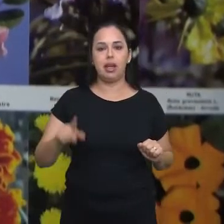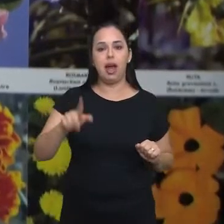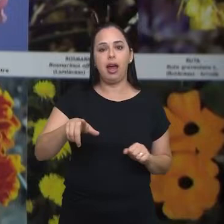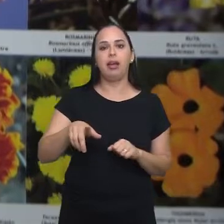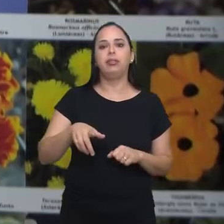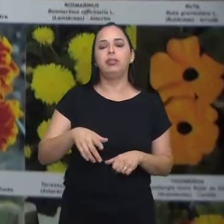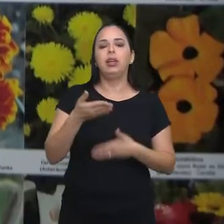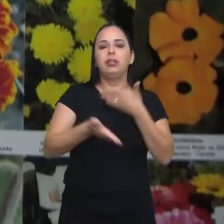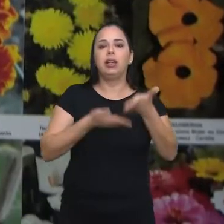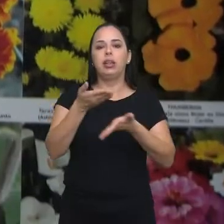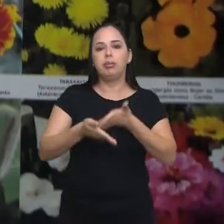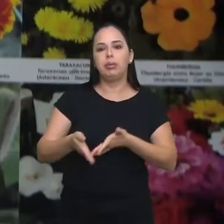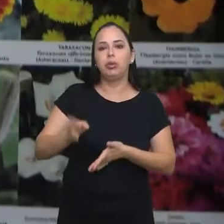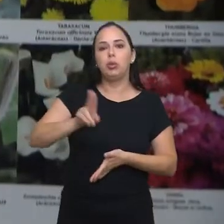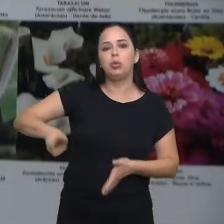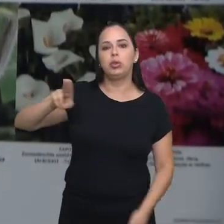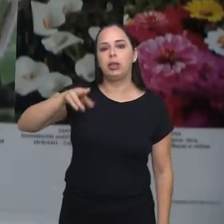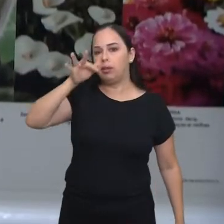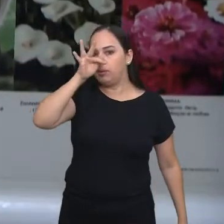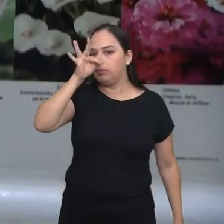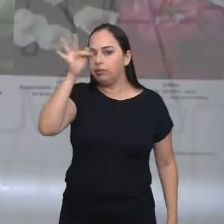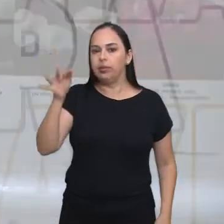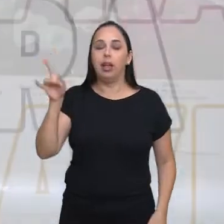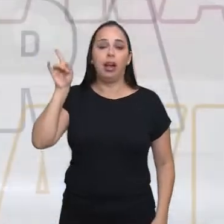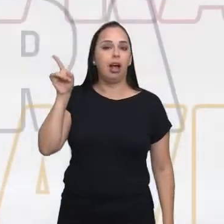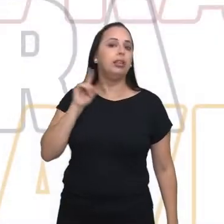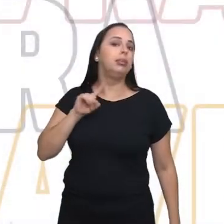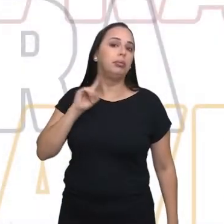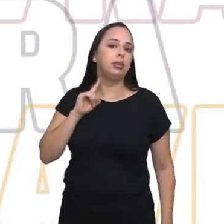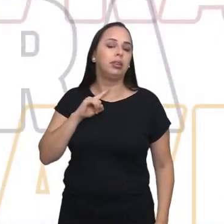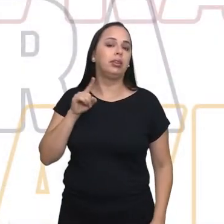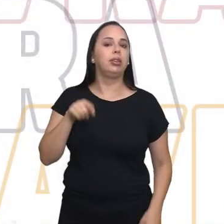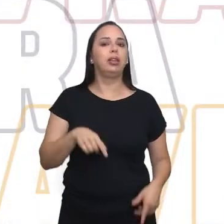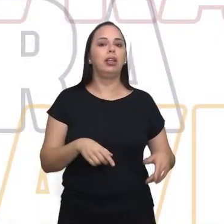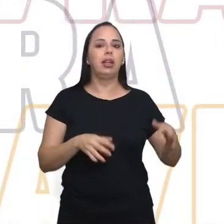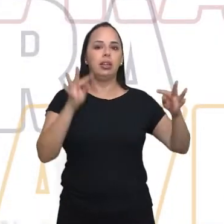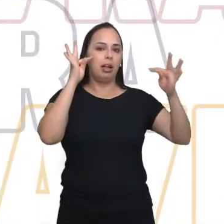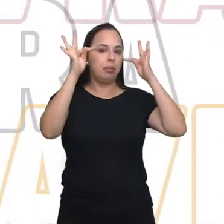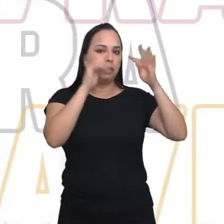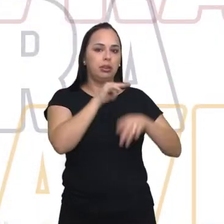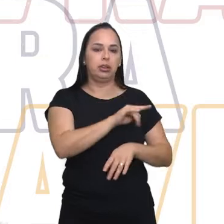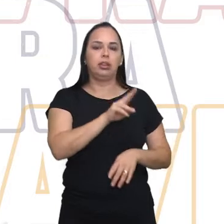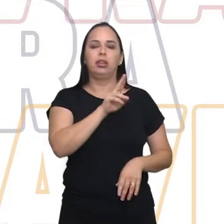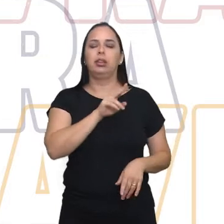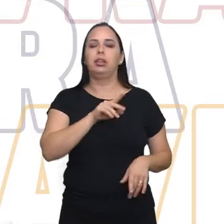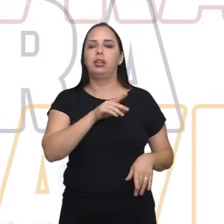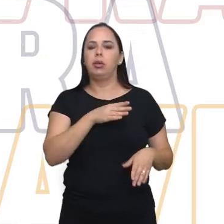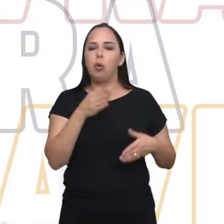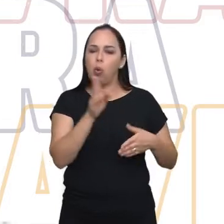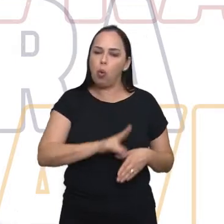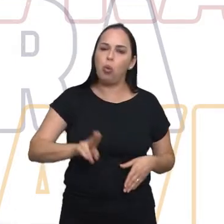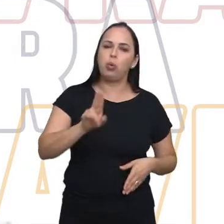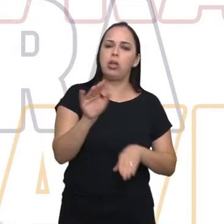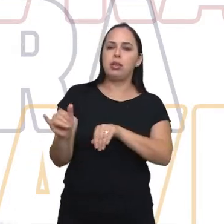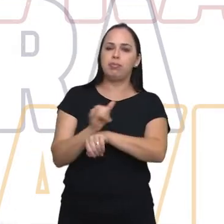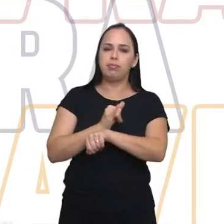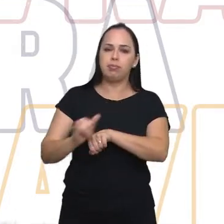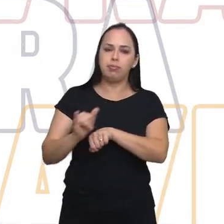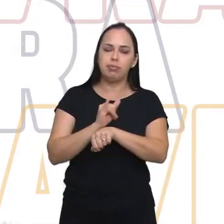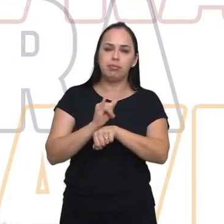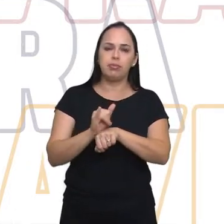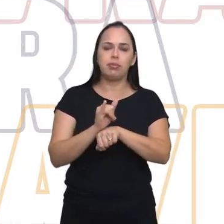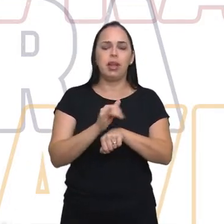Minas Gerais. É maravilhoso, é uma terapeuta chamada Zuma, que está conosco também há um tempo,